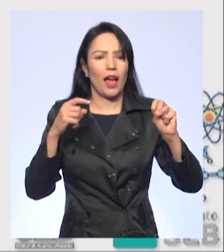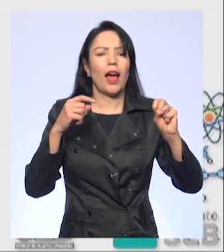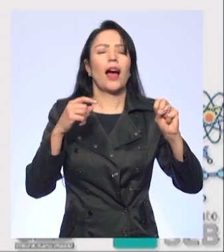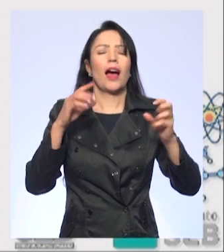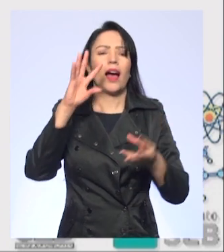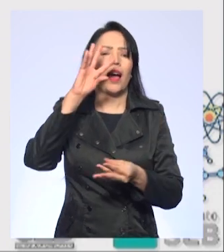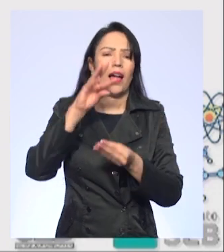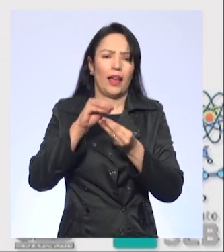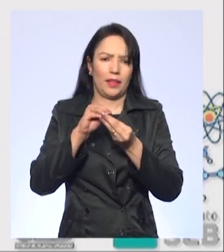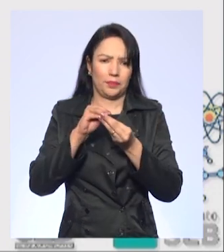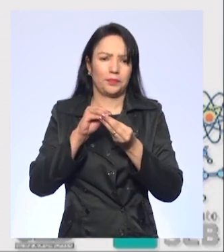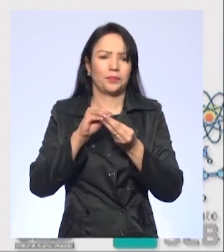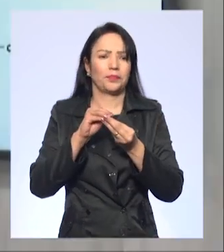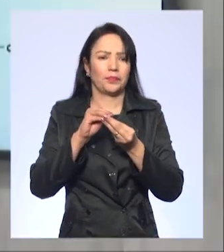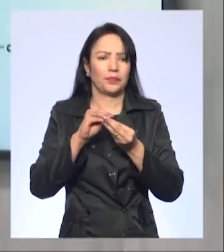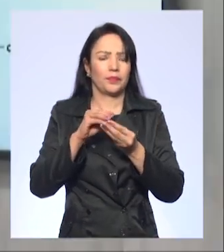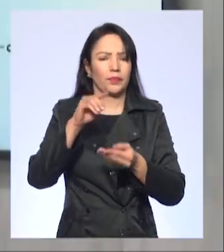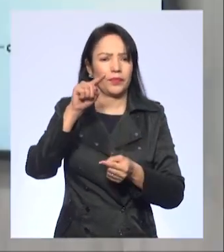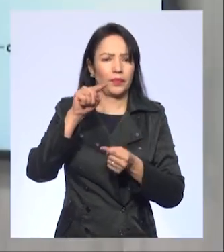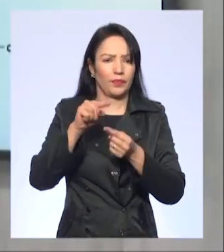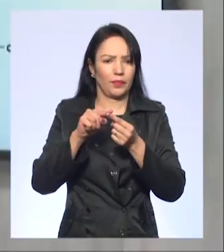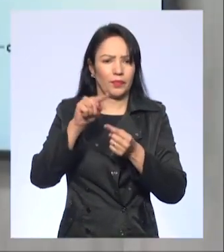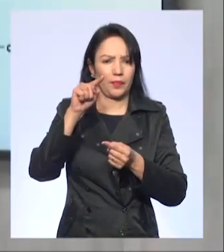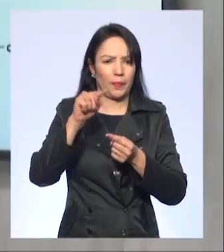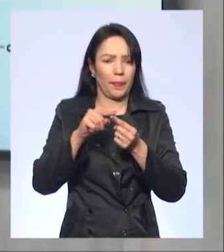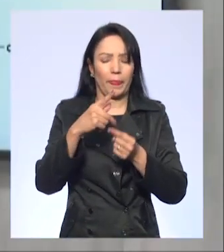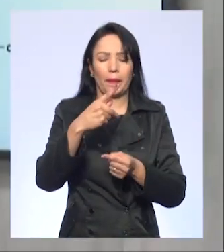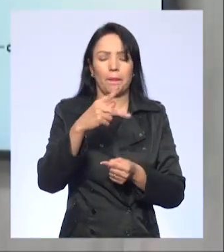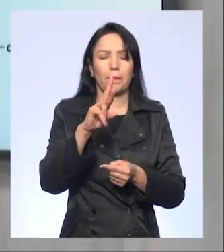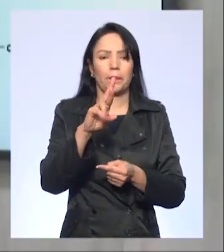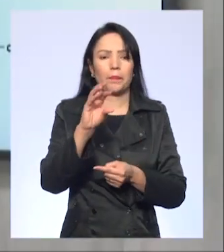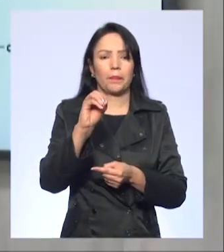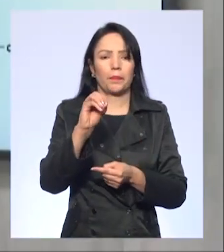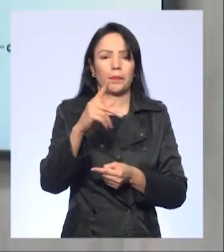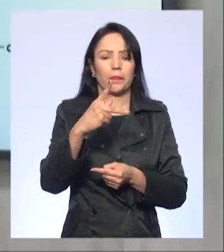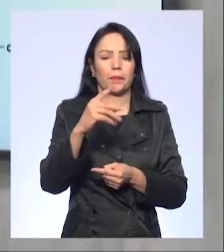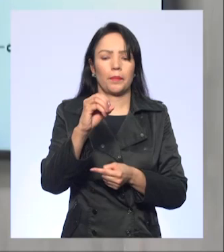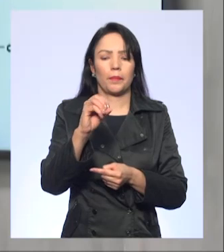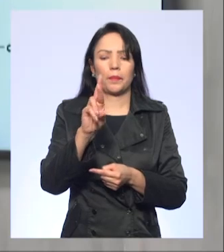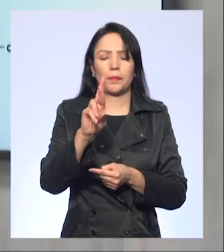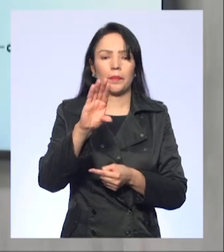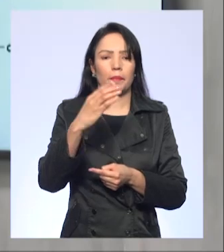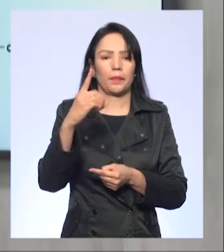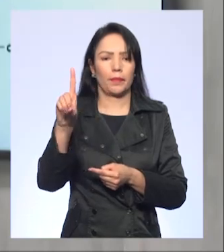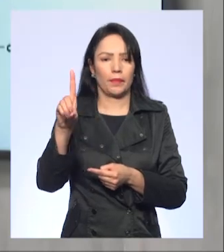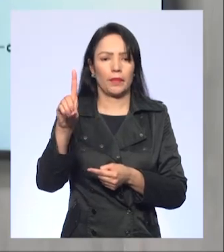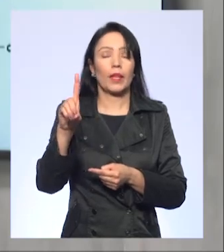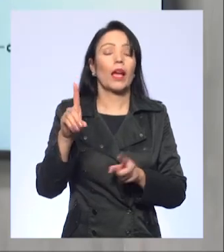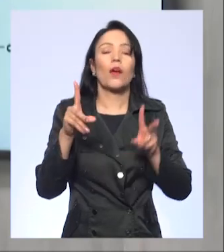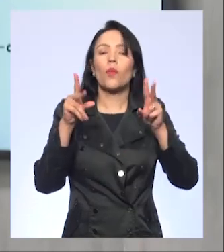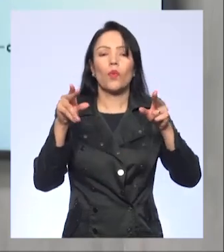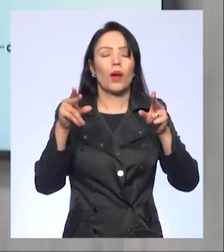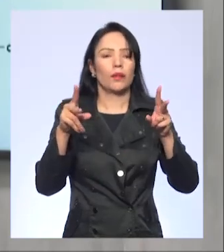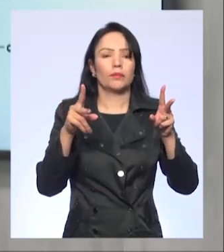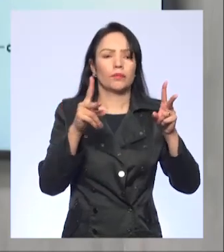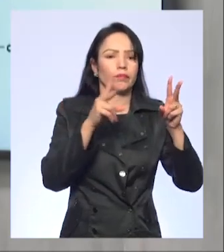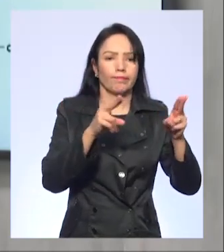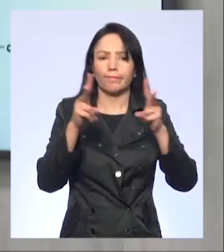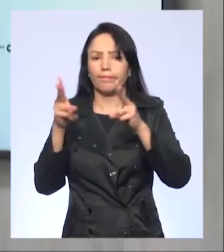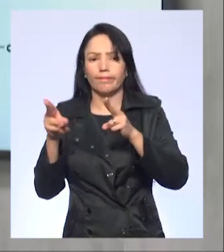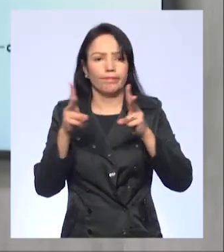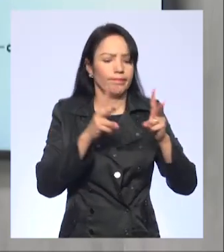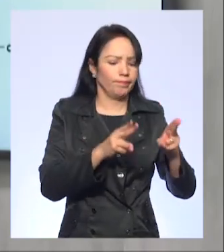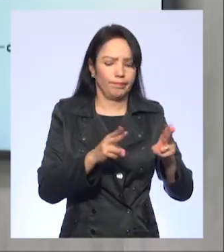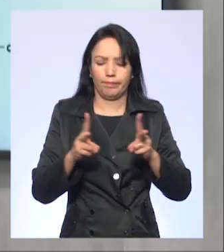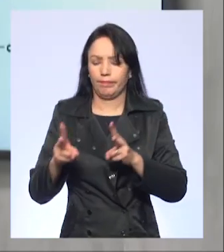essa proporção, me dá atenção um pouquinho aqui. Quando a gente fala proporção, eu quero dizer frações igualadas. Sempre que nós temos duas